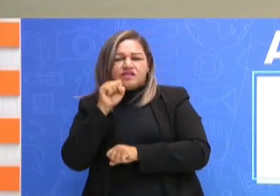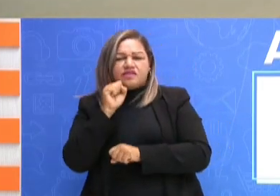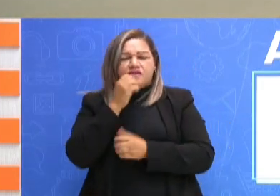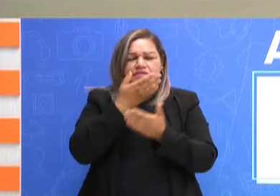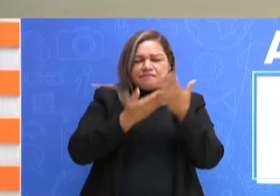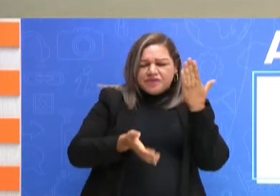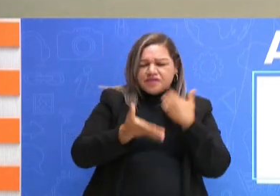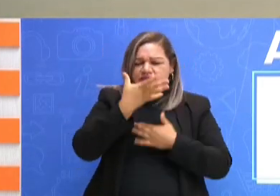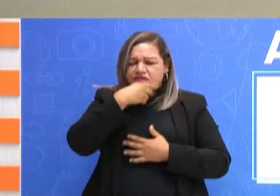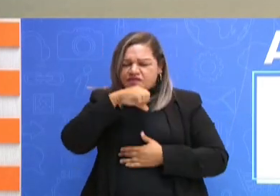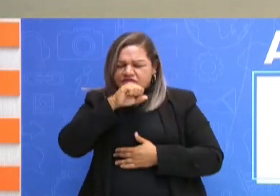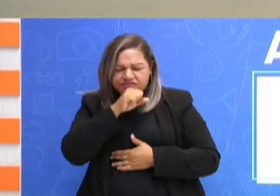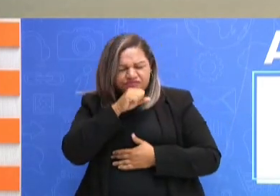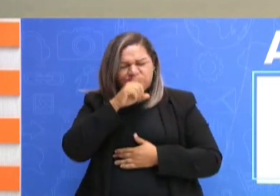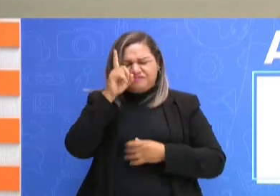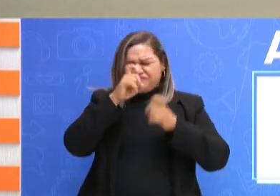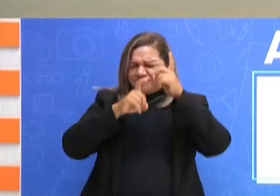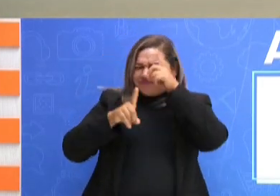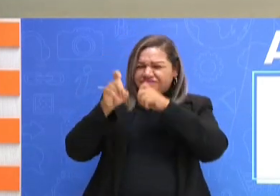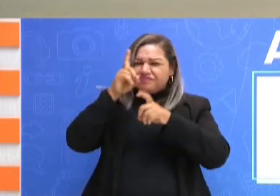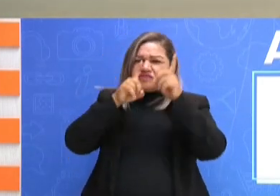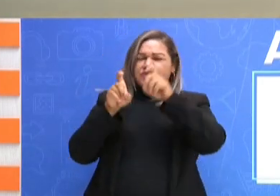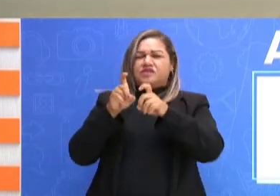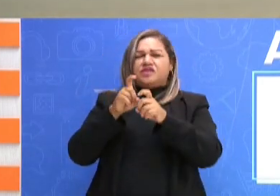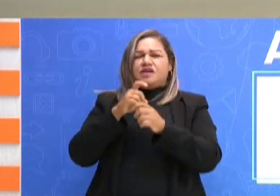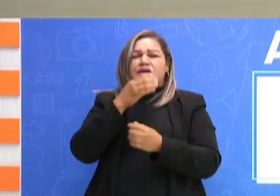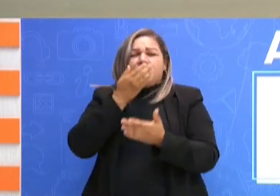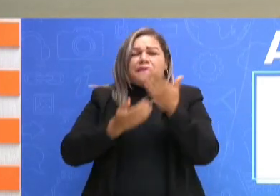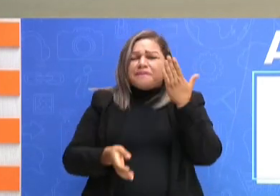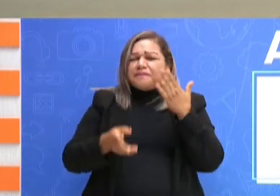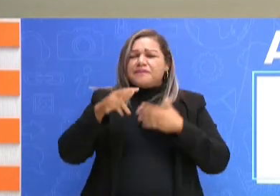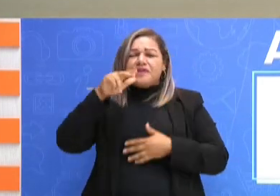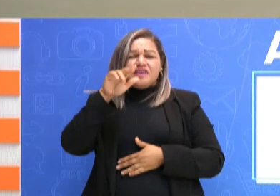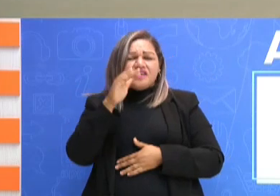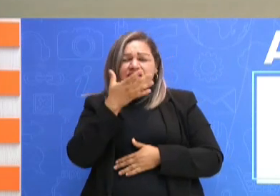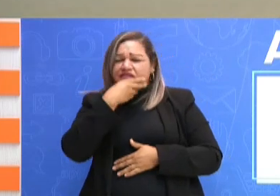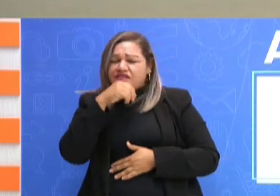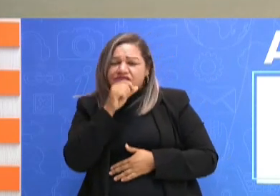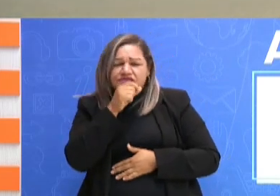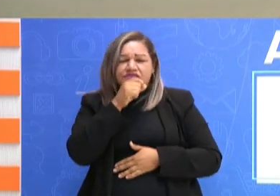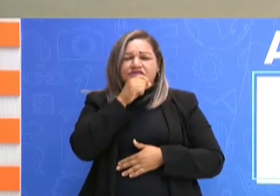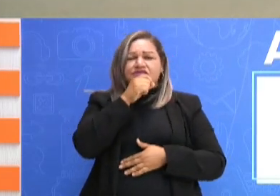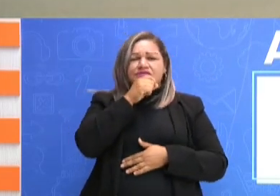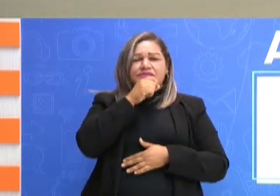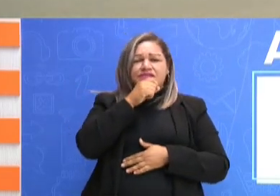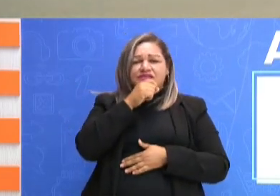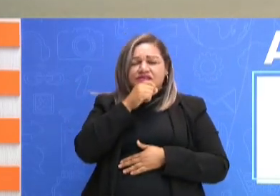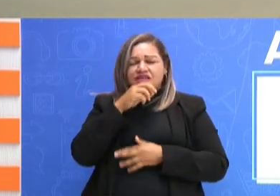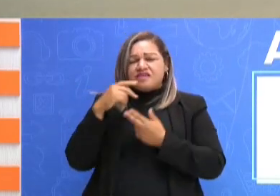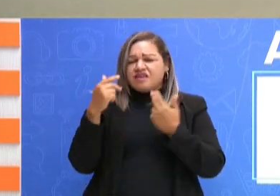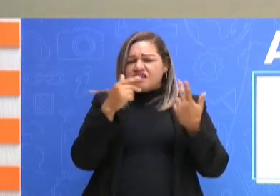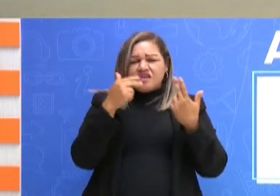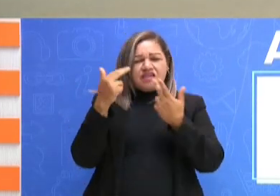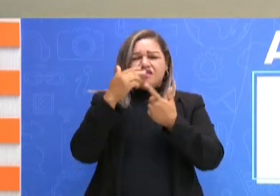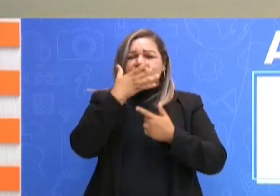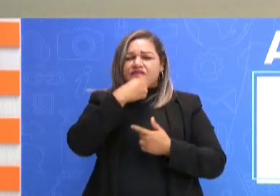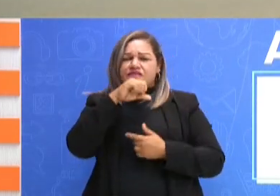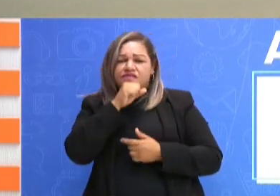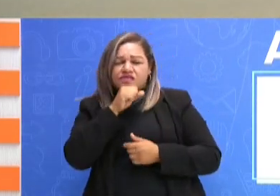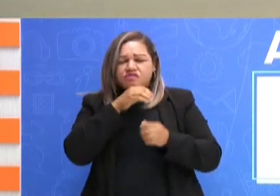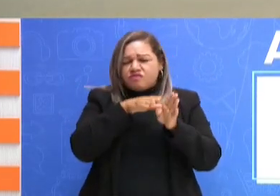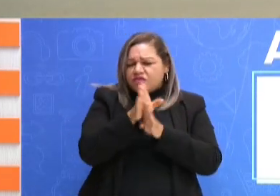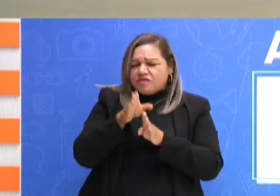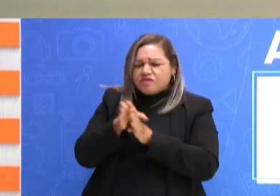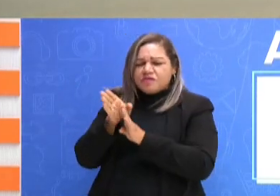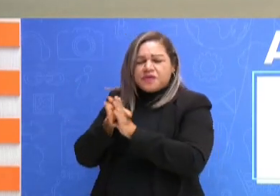um pai nessa pandemia não é fácil. Perder um irmão, que era um irmão, um pai, um condutor, um